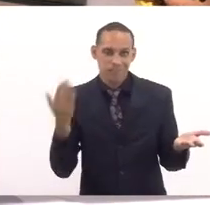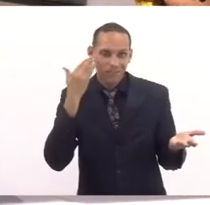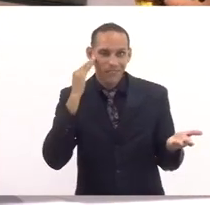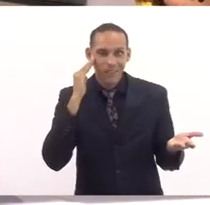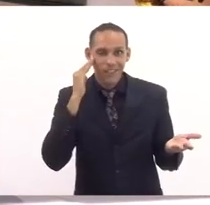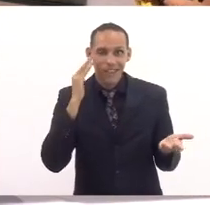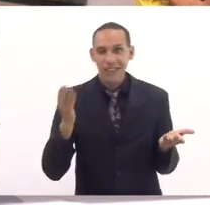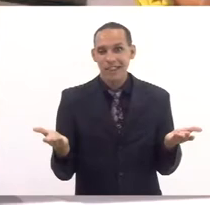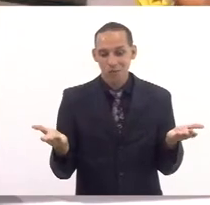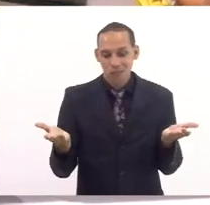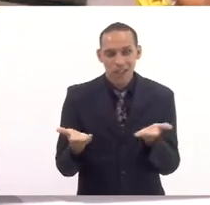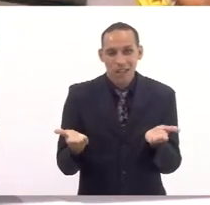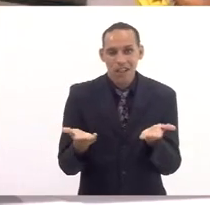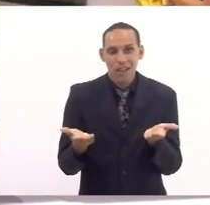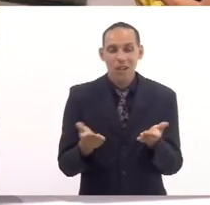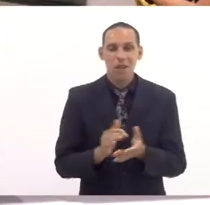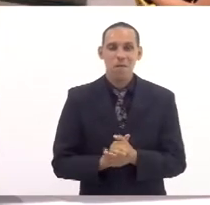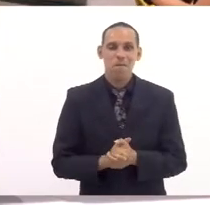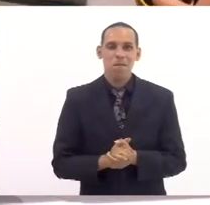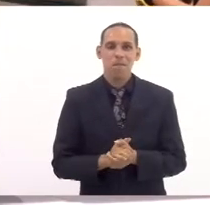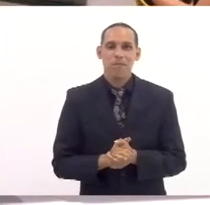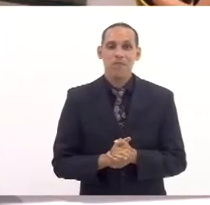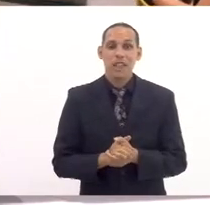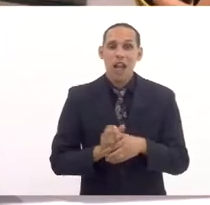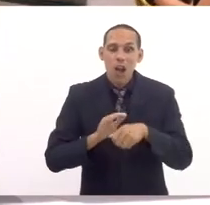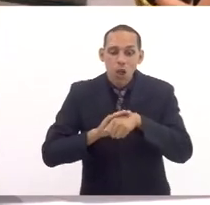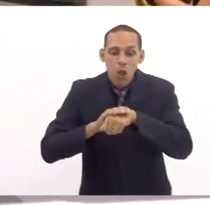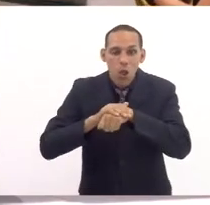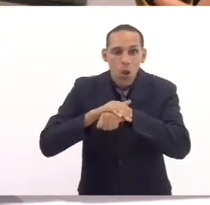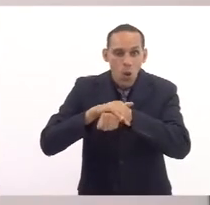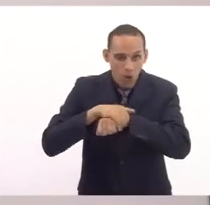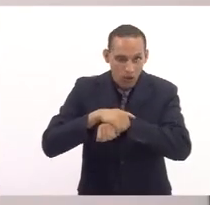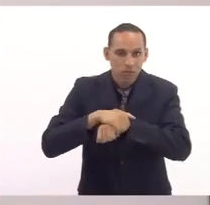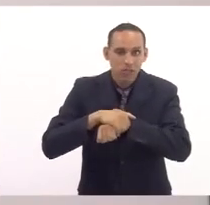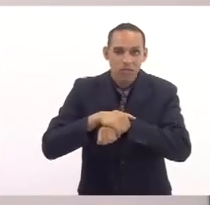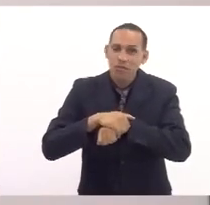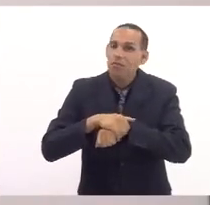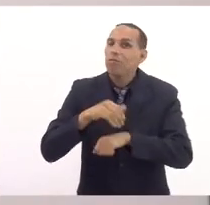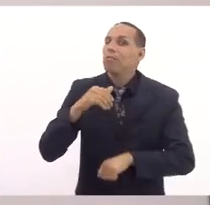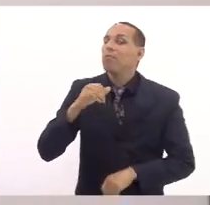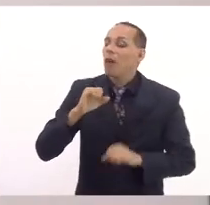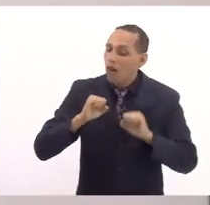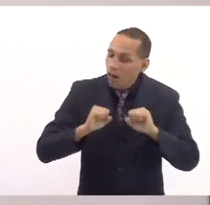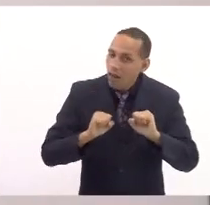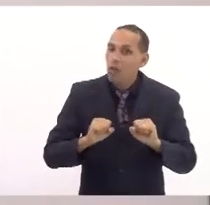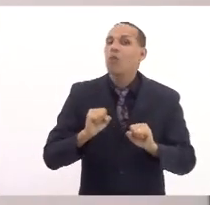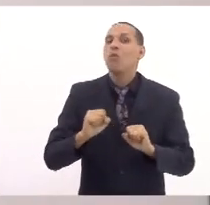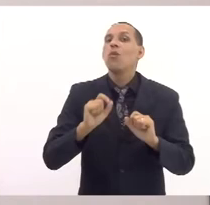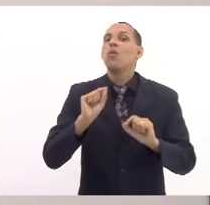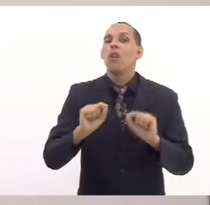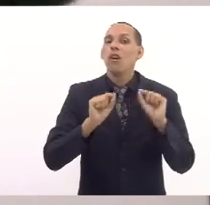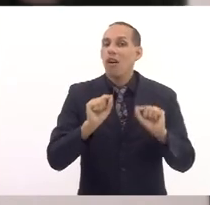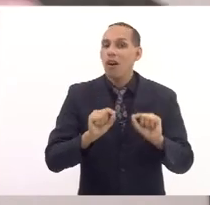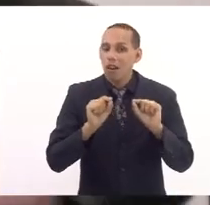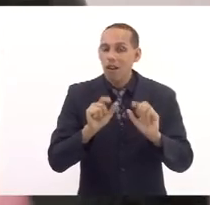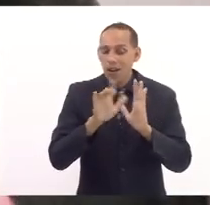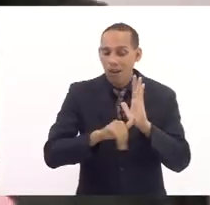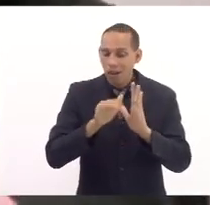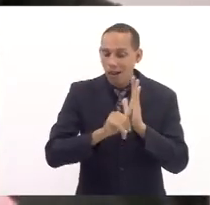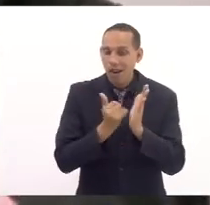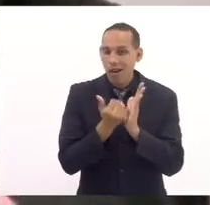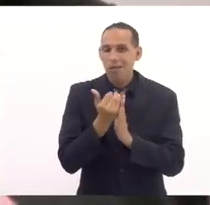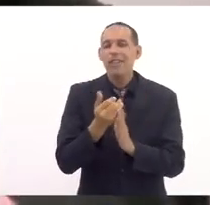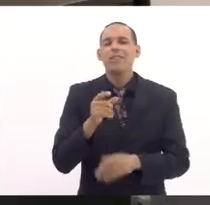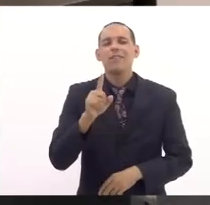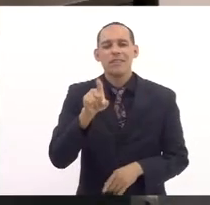Pergunta... Nesse momento não. Mas quando a noite cair, possivelmente teremos mais furtos. Não, e teve uma afirmação